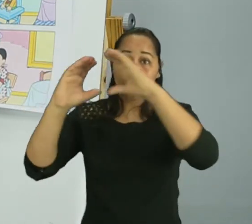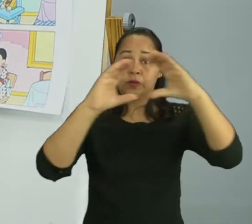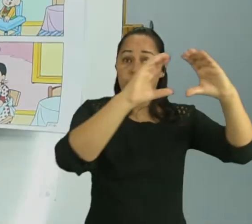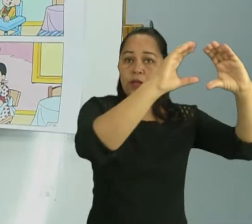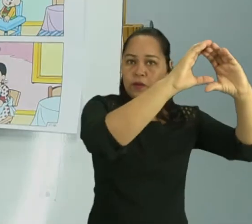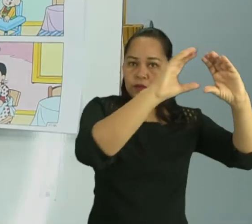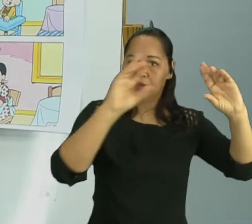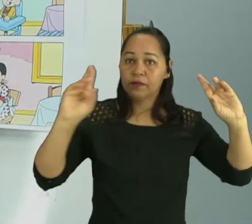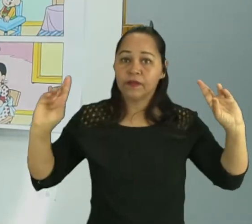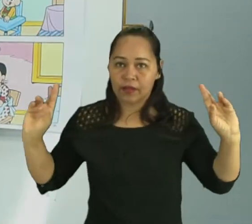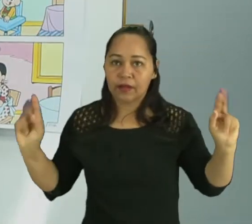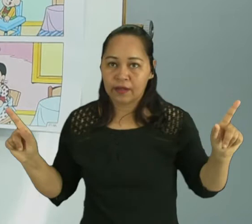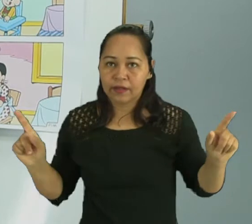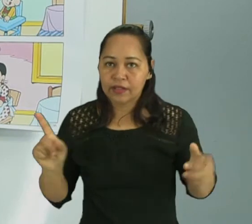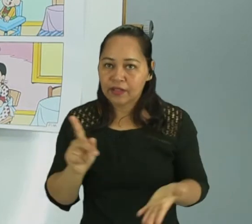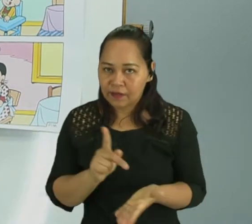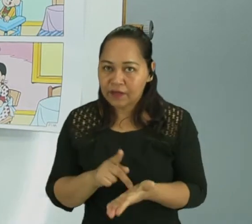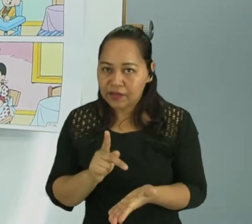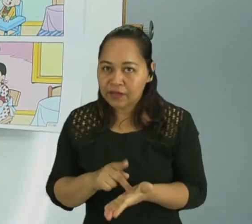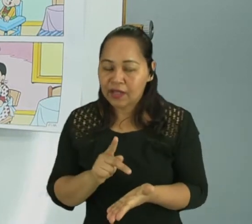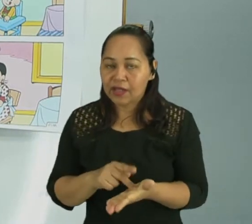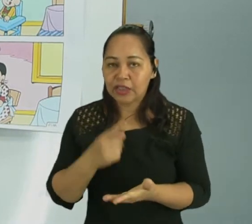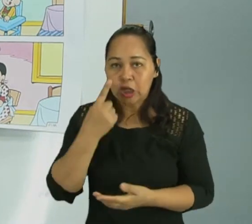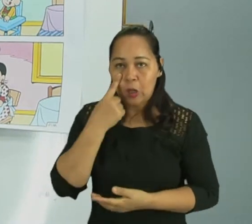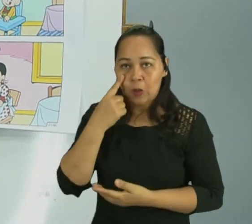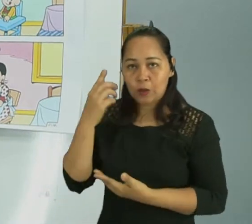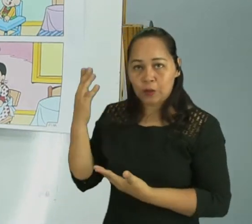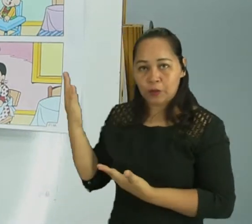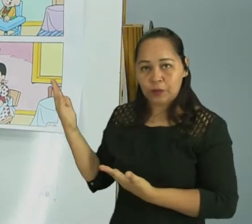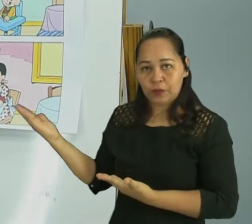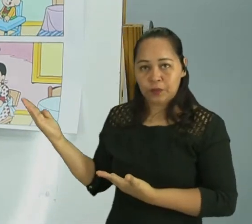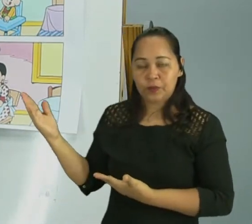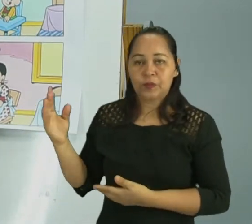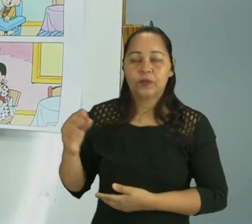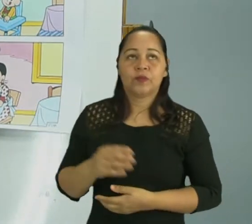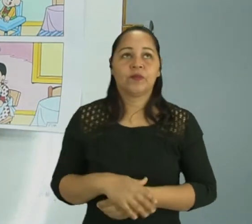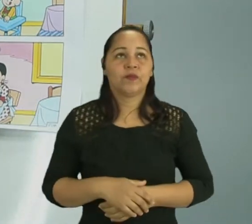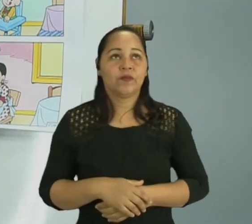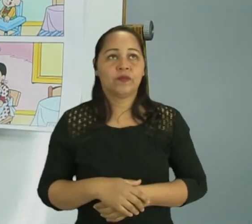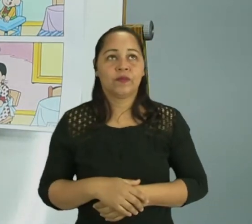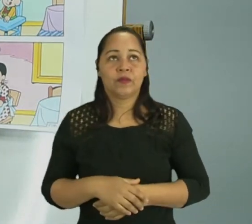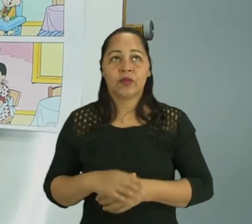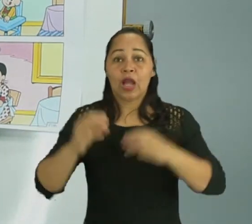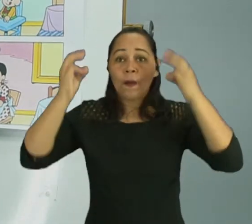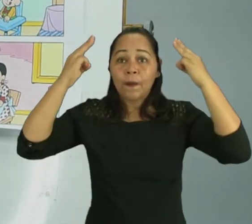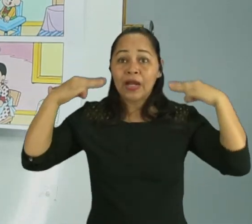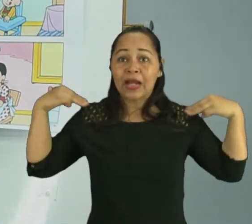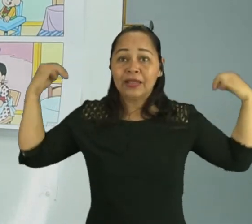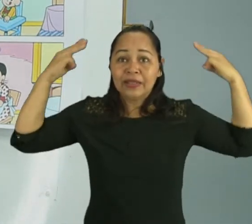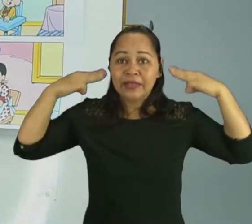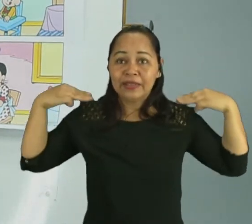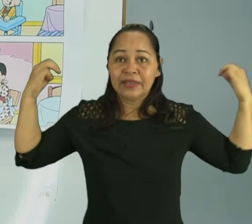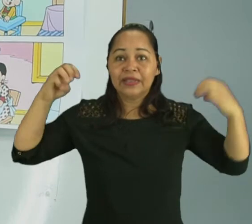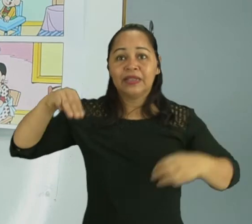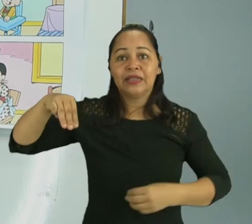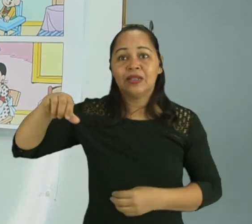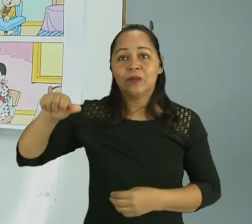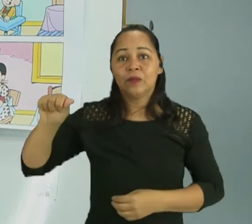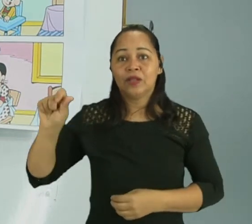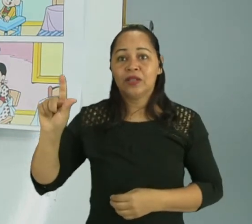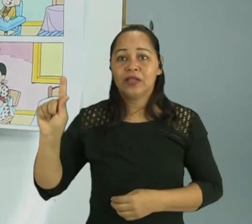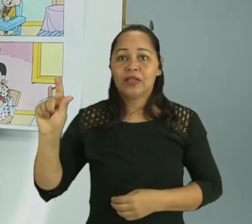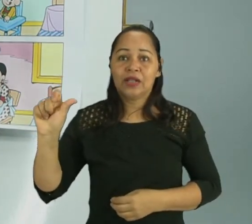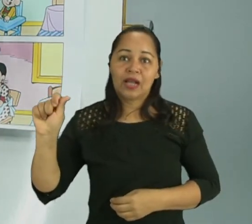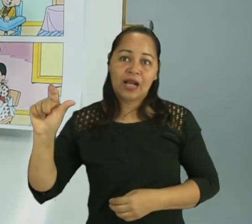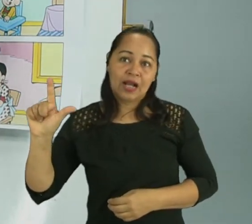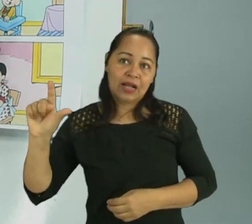aqui estão diferentes. Não é verdade? Olha aqui, ó. Magali Baby, avião. O título da